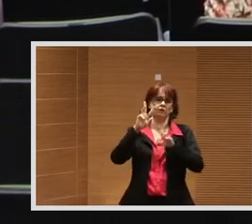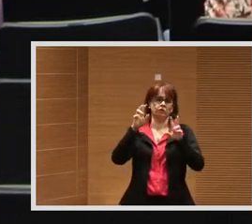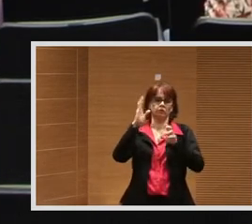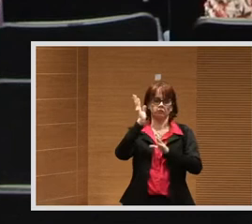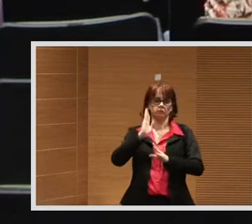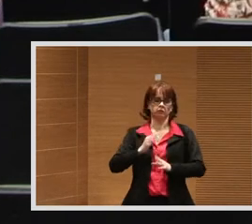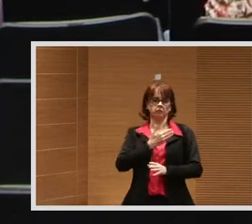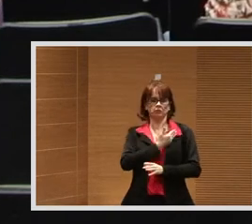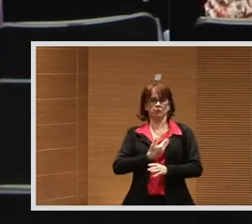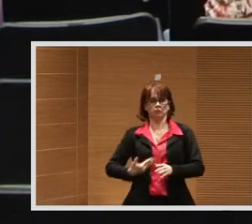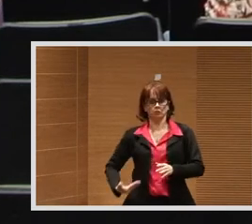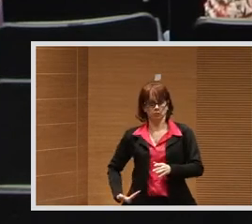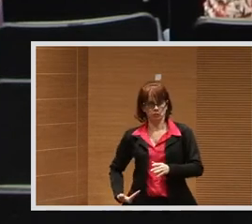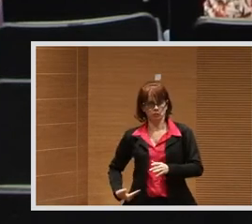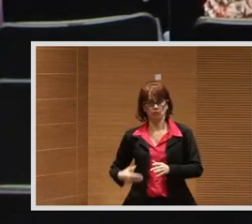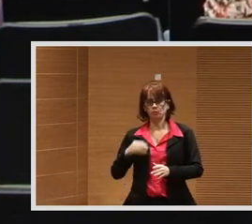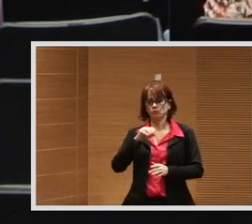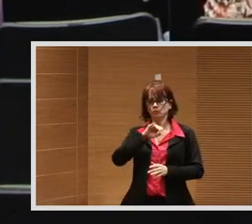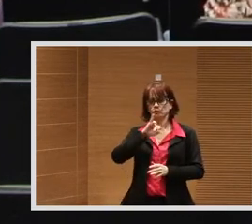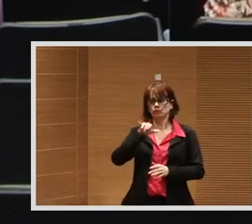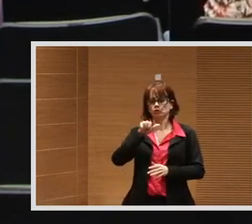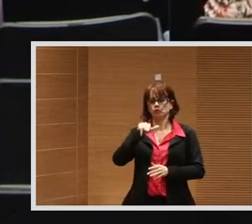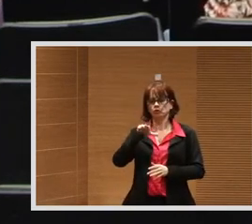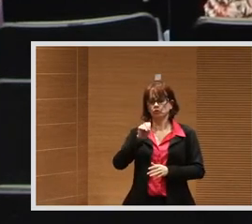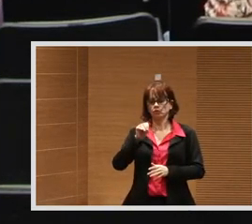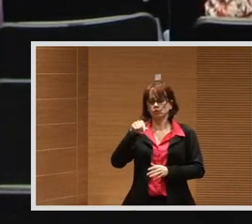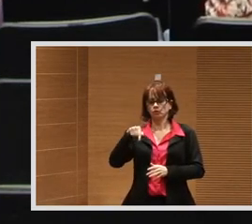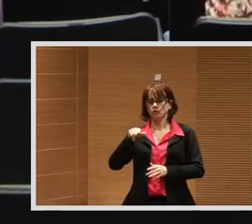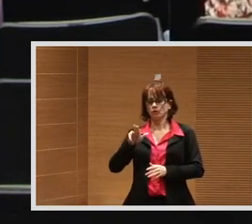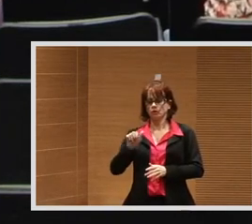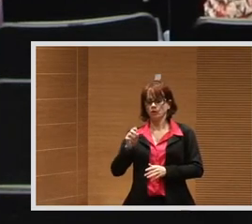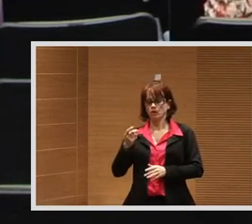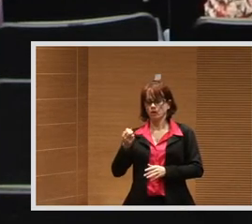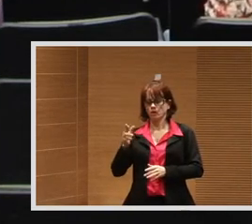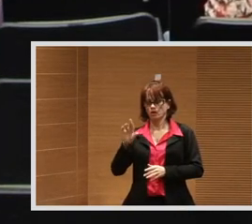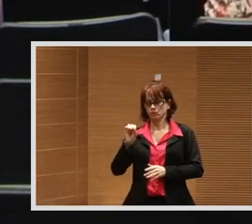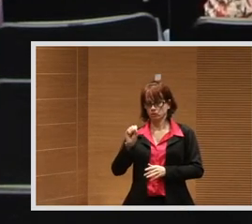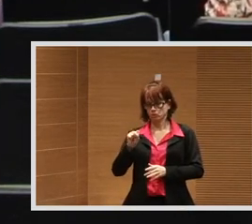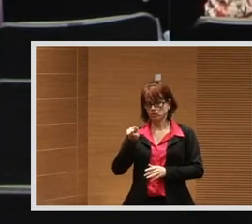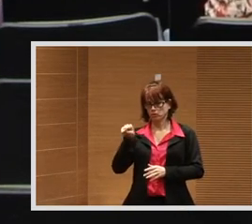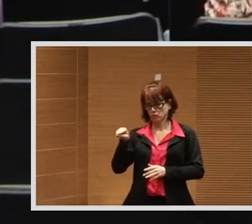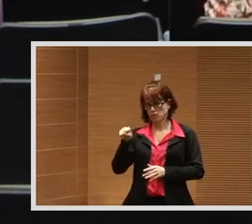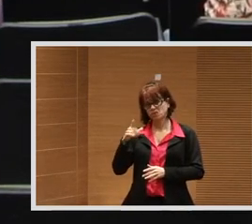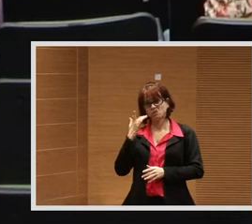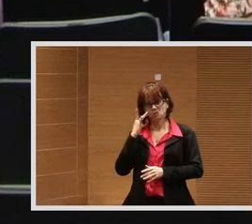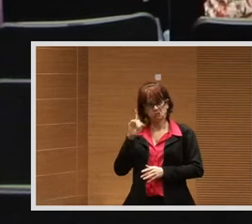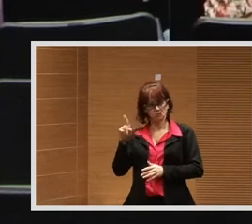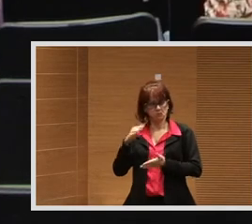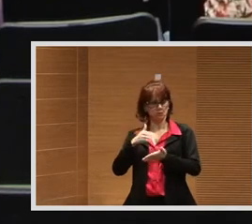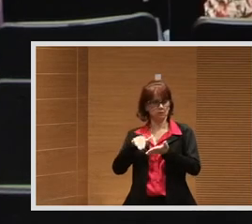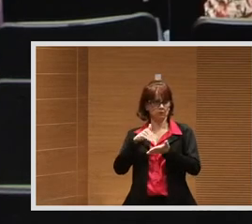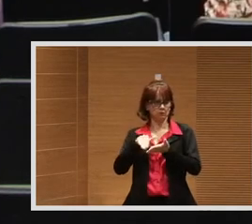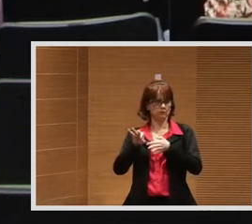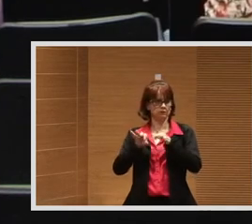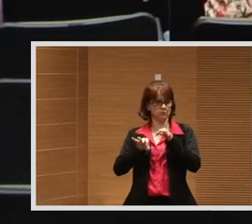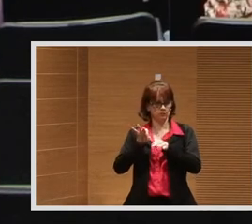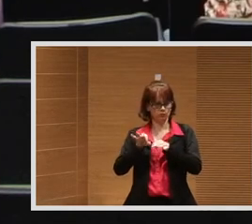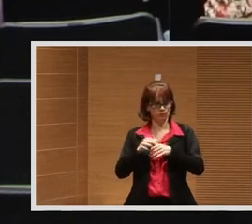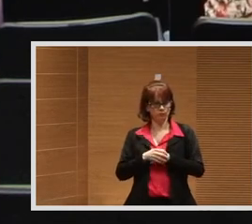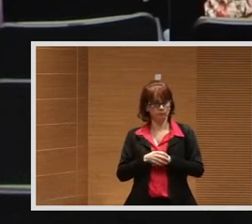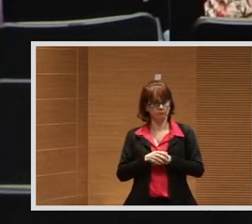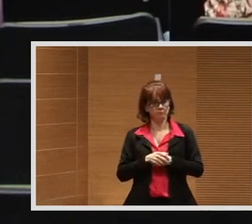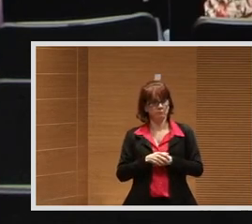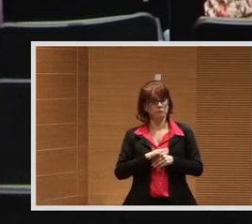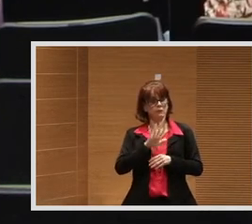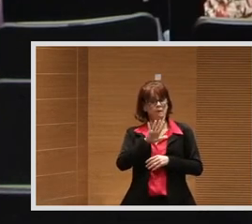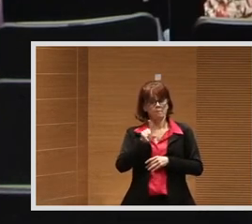governo do Jânio Quadros, onde ele foi, se não me engano, secretário de Justiça e tal. Mas